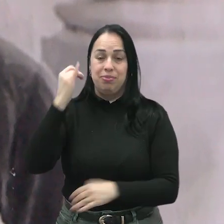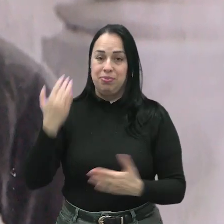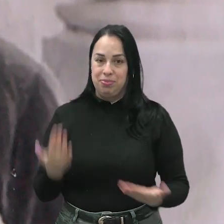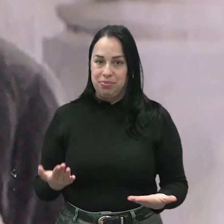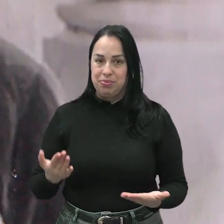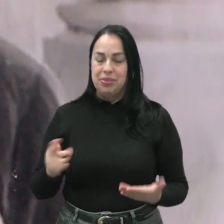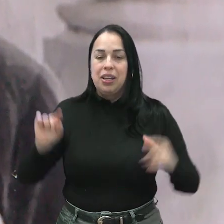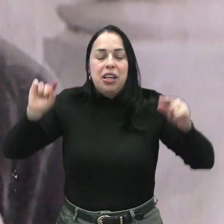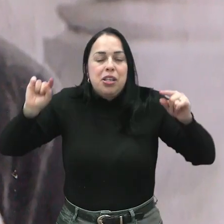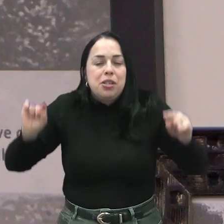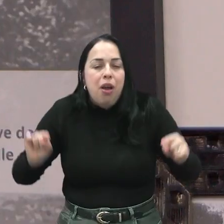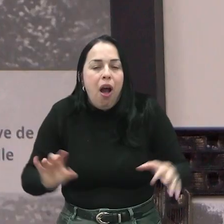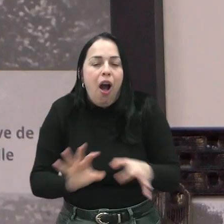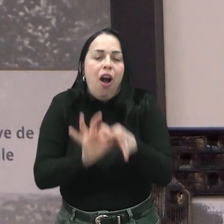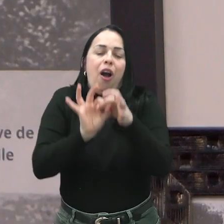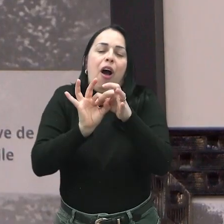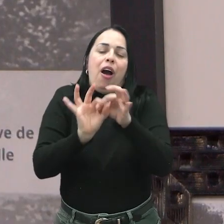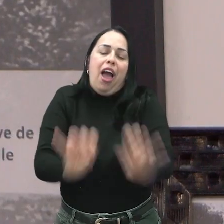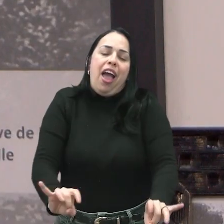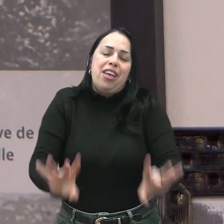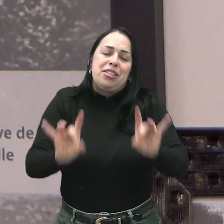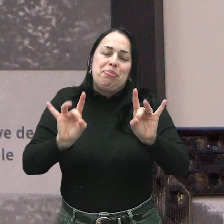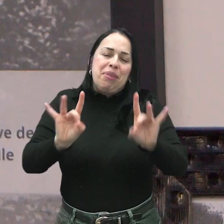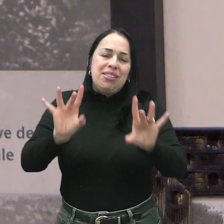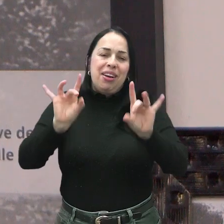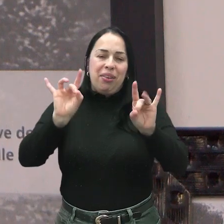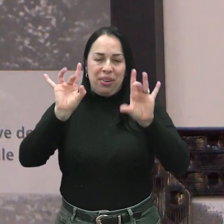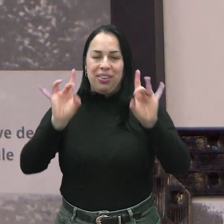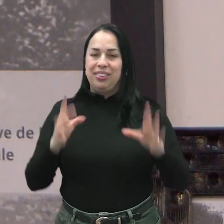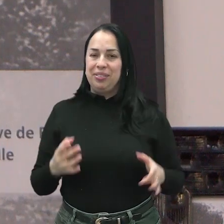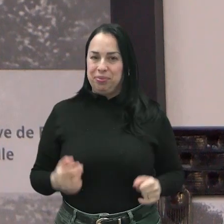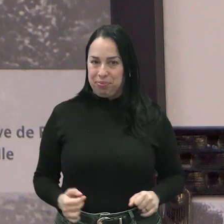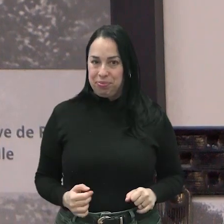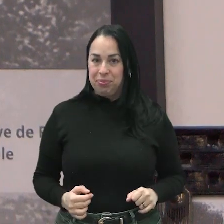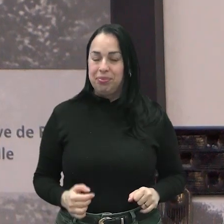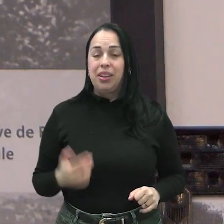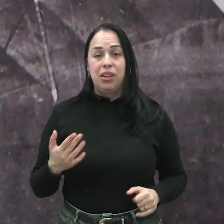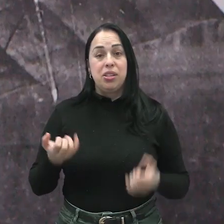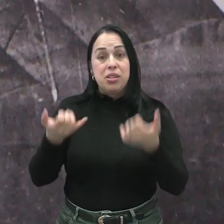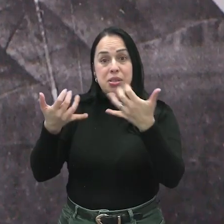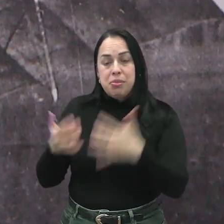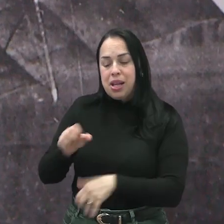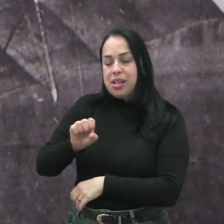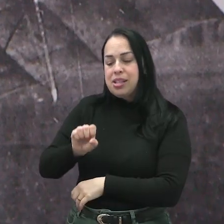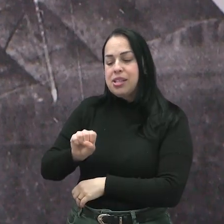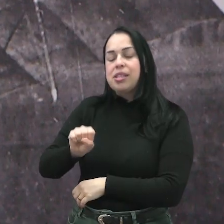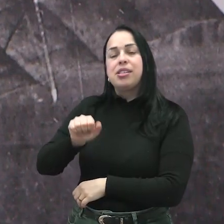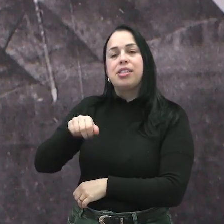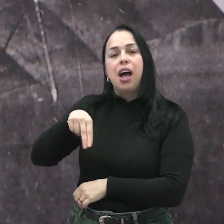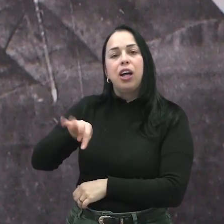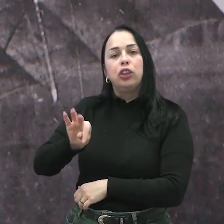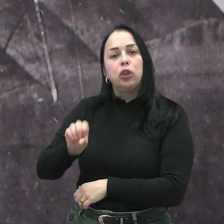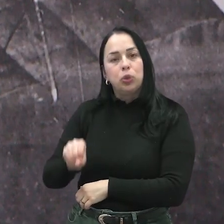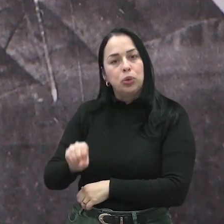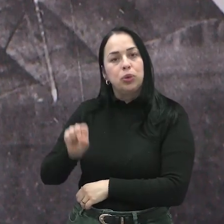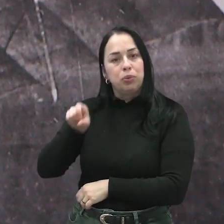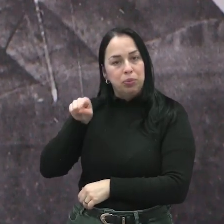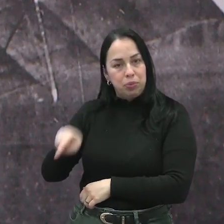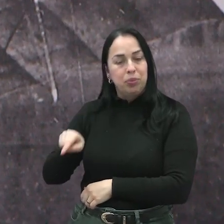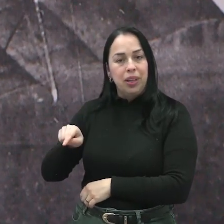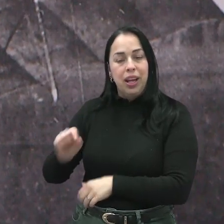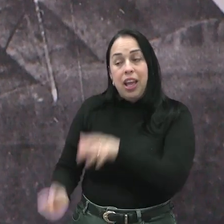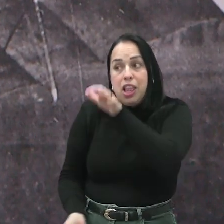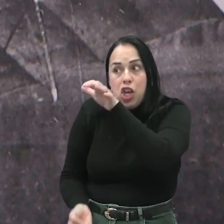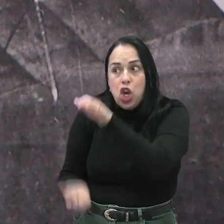importante para todo o país, que tem uma conexão especial com a nossa cidade. Estamos falando de